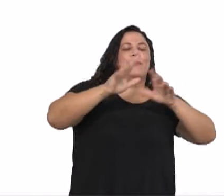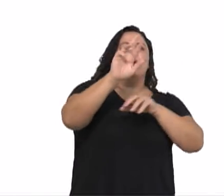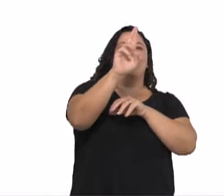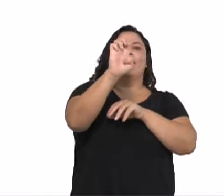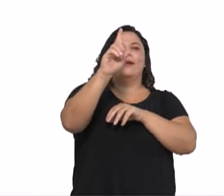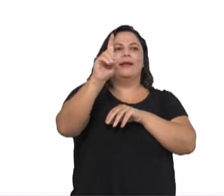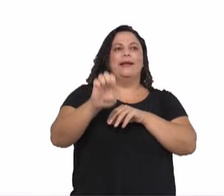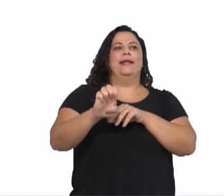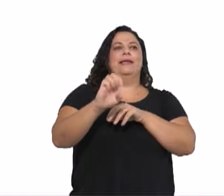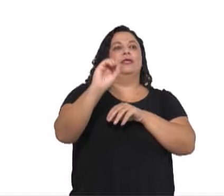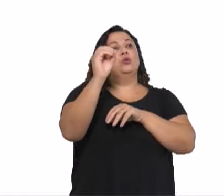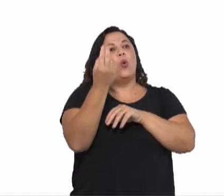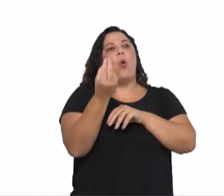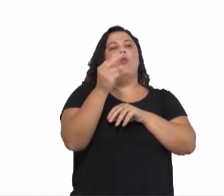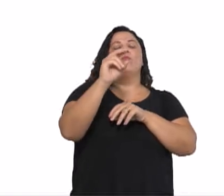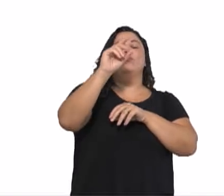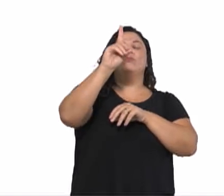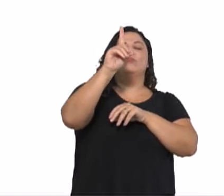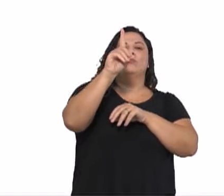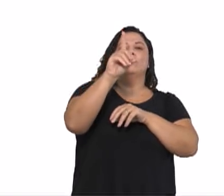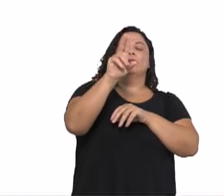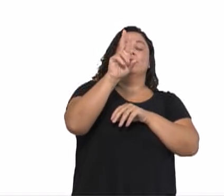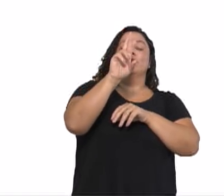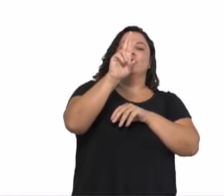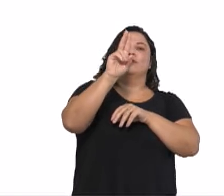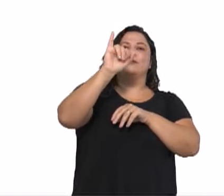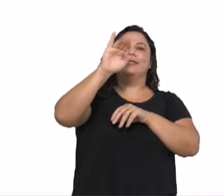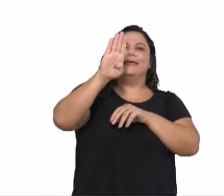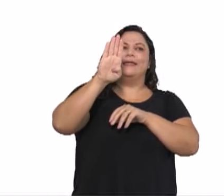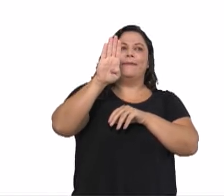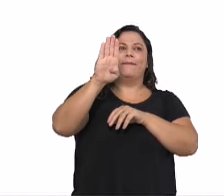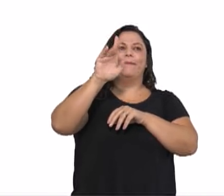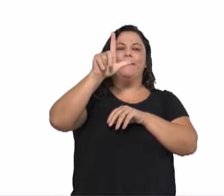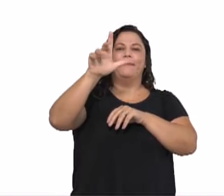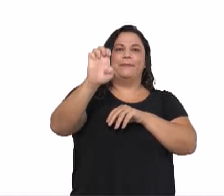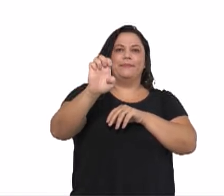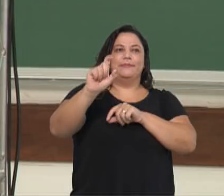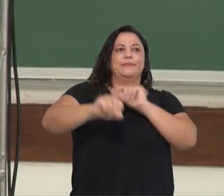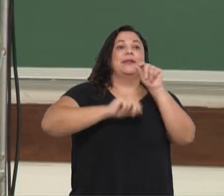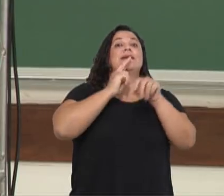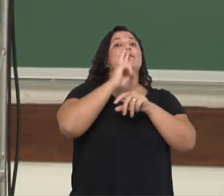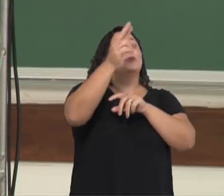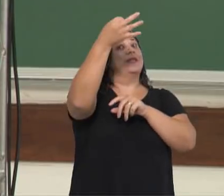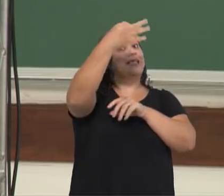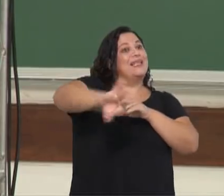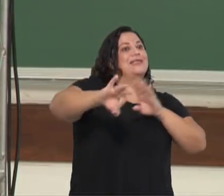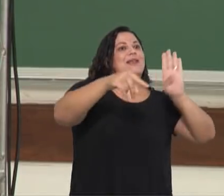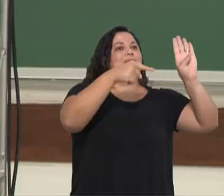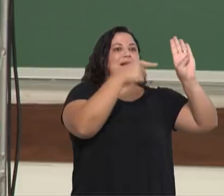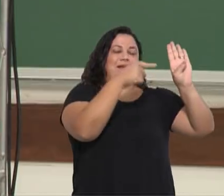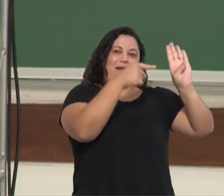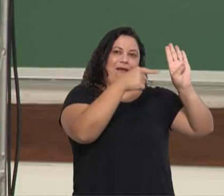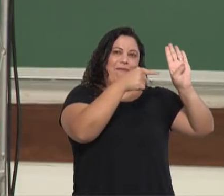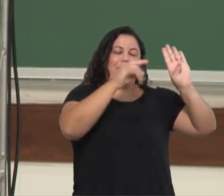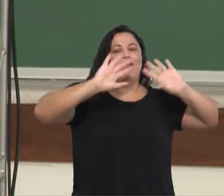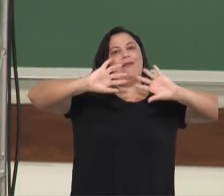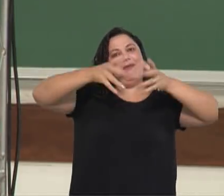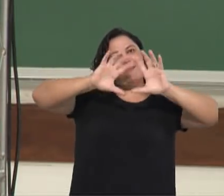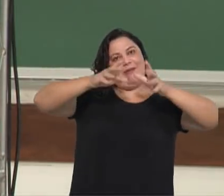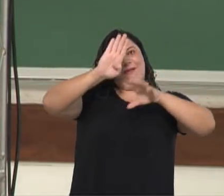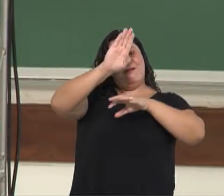drible? Ele toca a bola, tá? Essa é a resposta